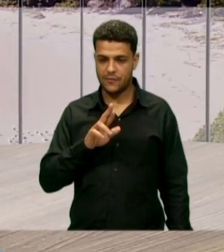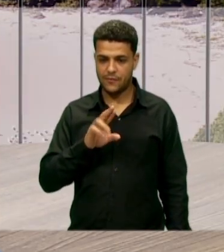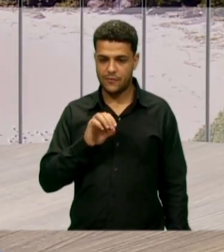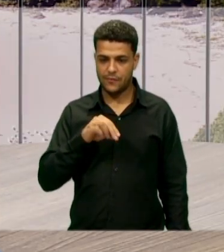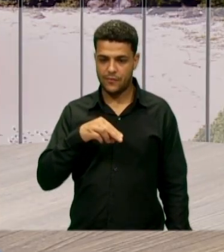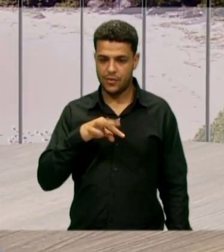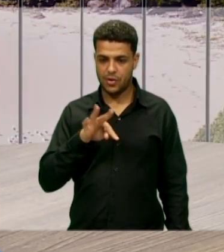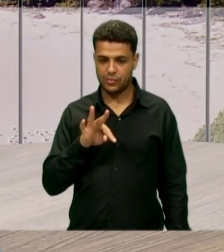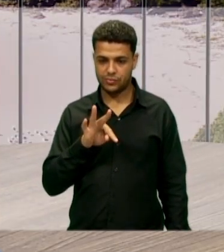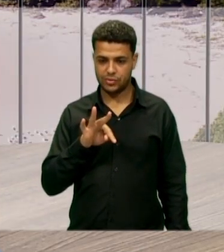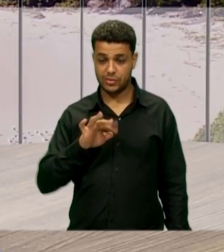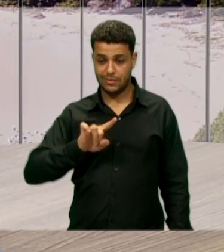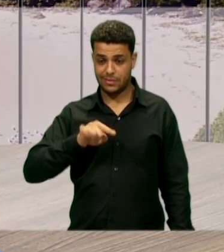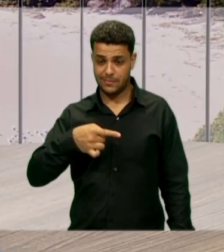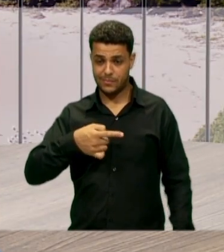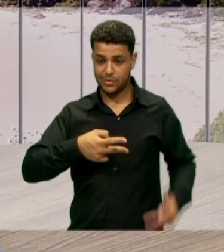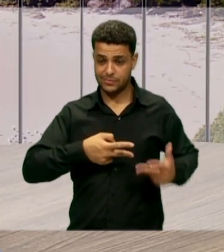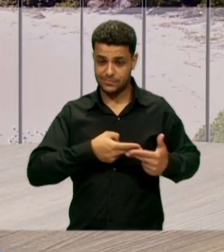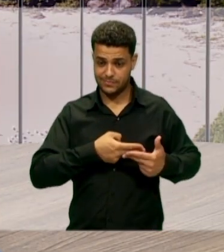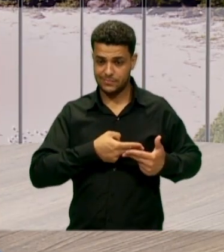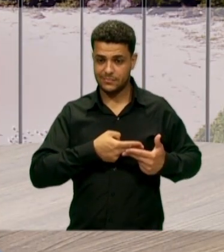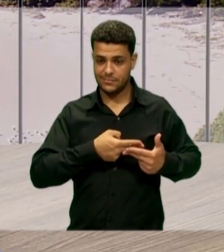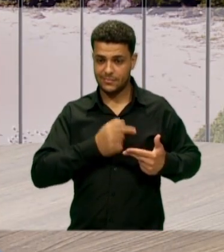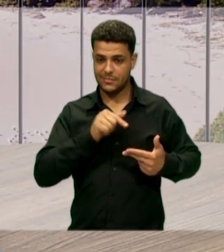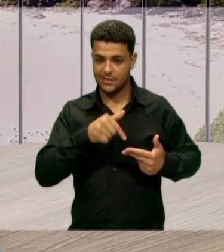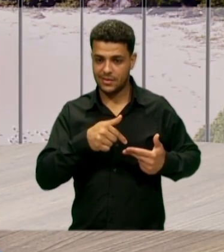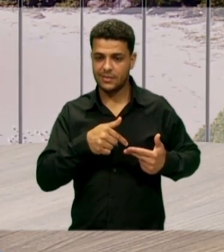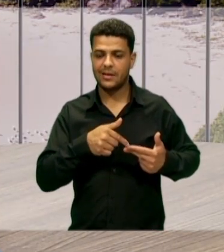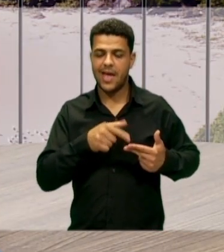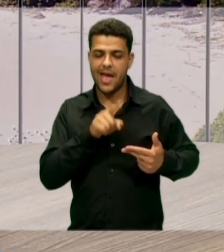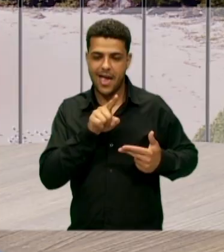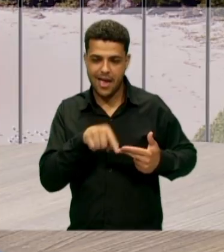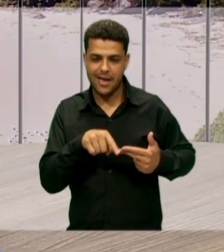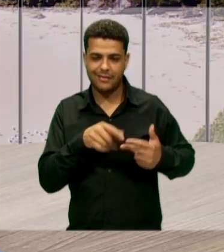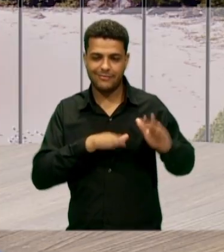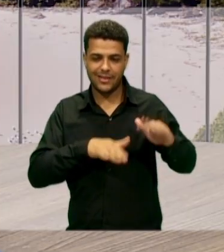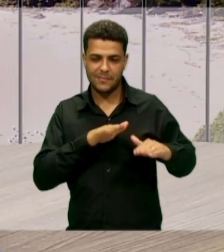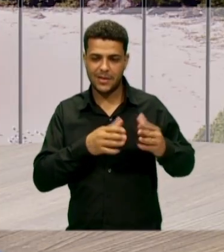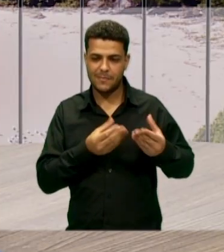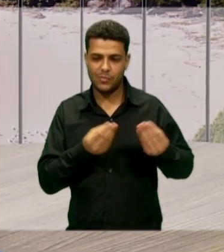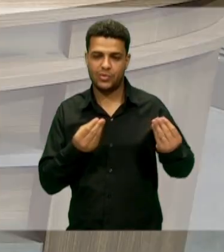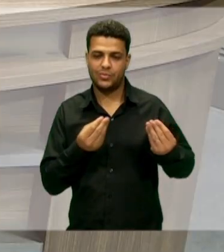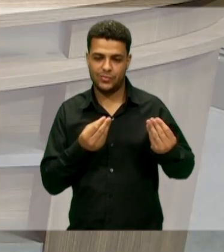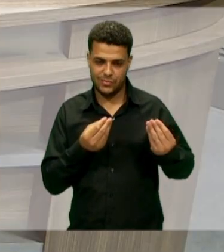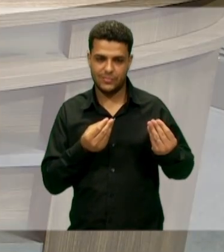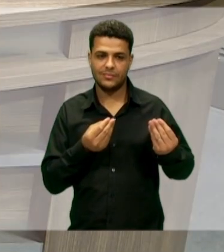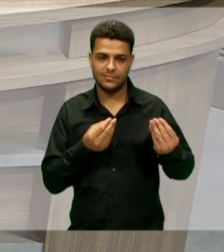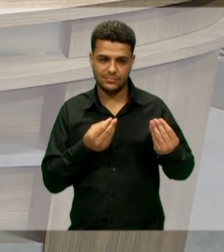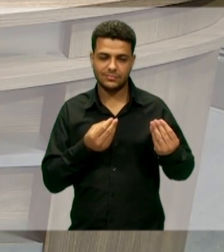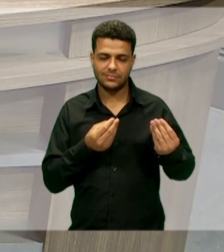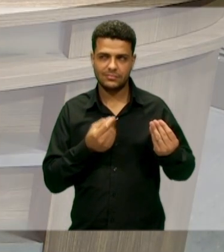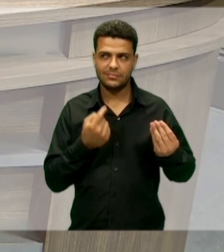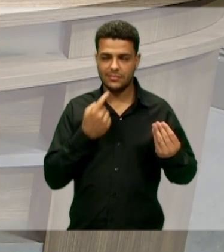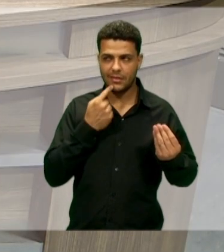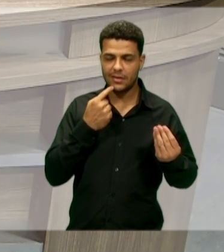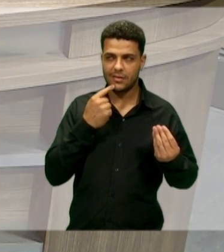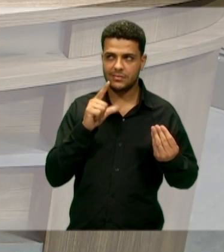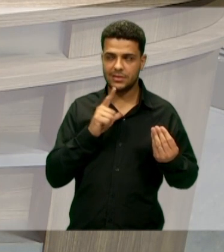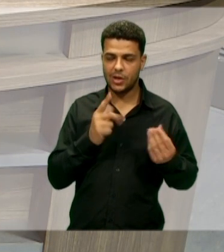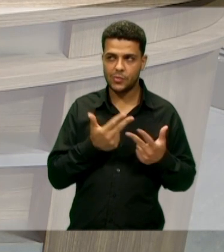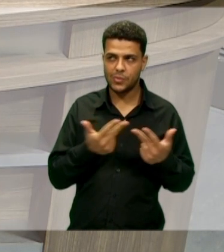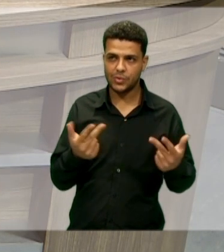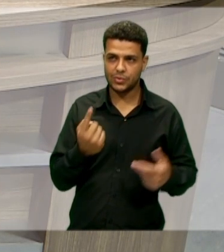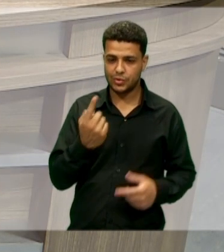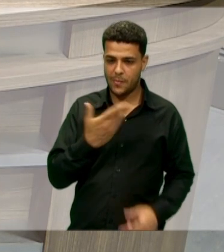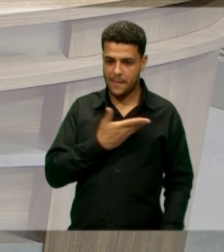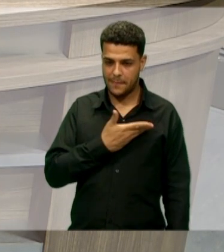tratam sistemicamente. Então, assim, depende muito do tipo do câncer da paciente. Inclusive, eu tenho um caso,